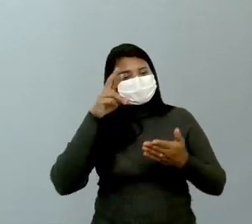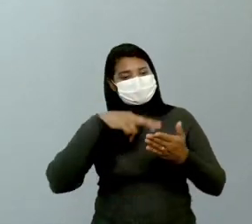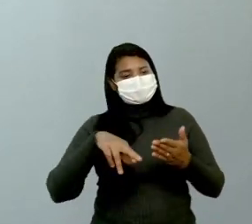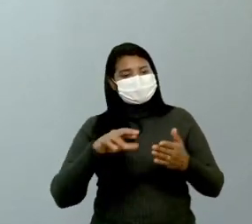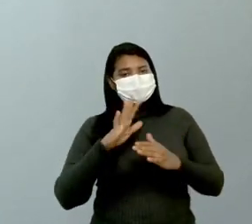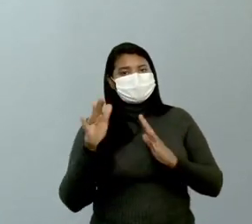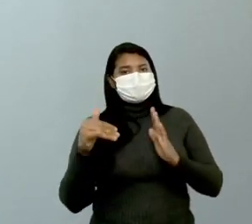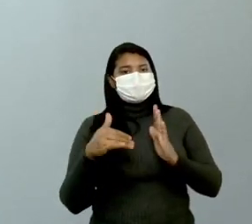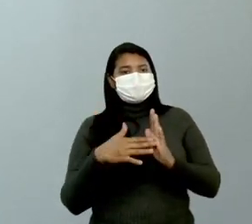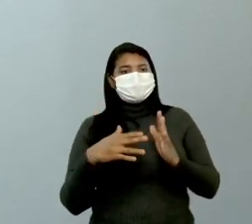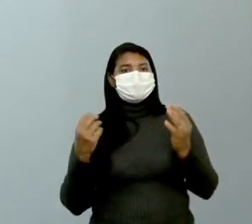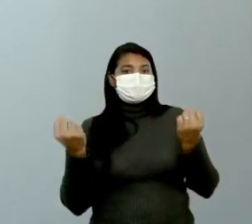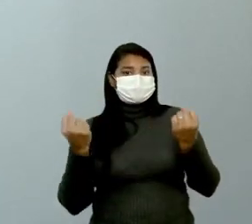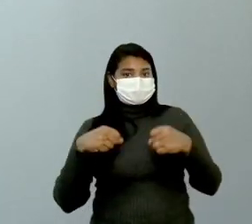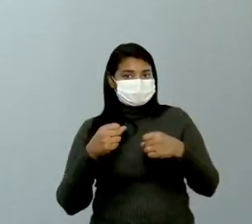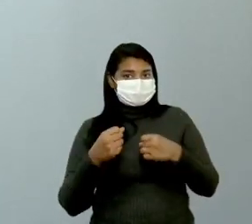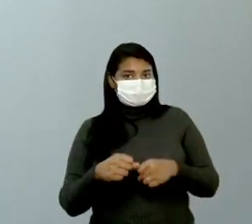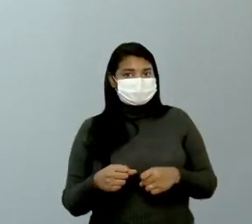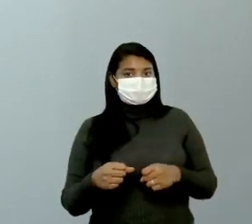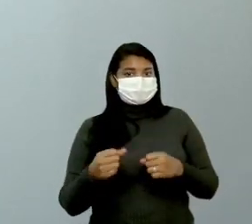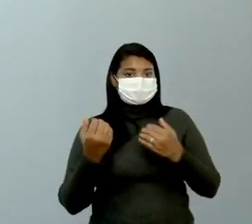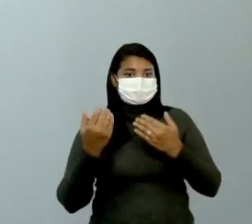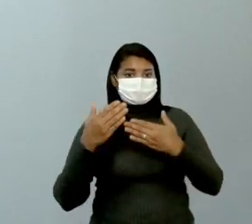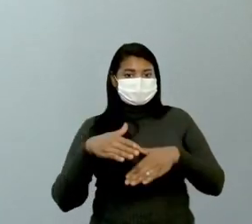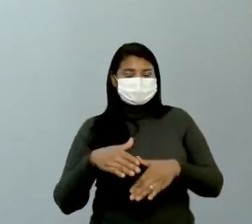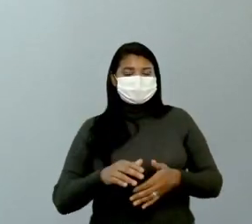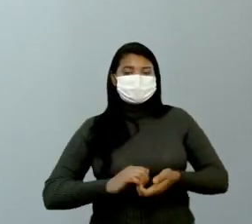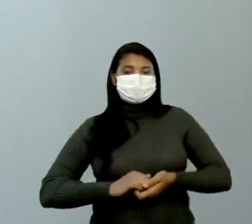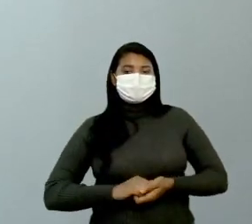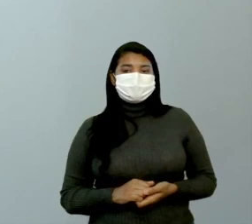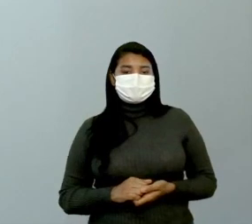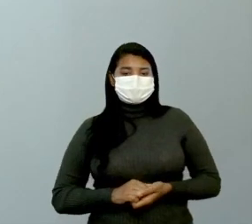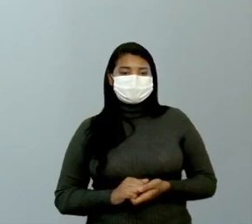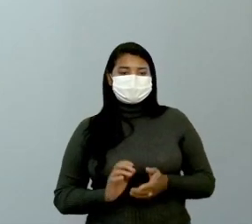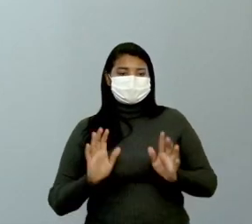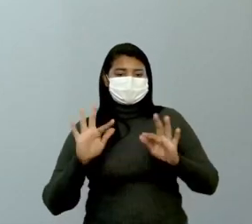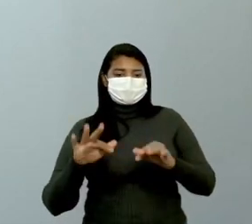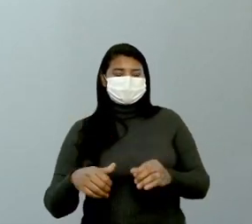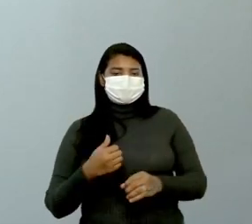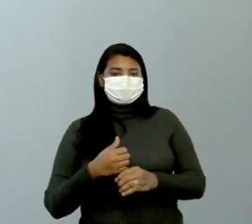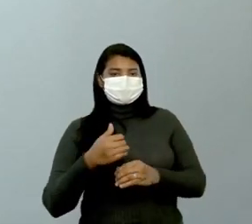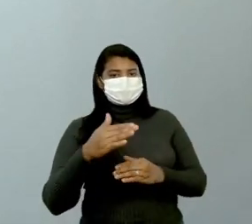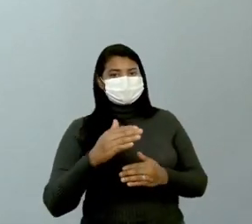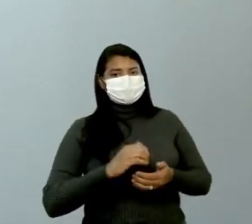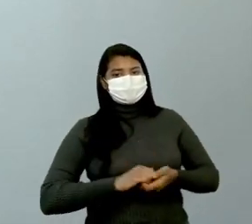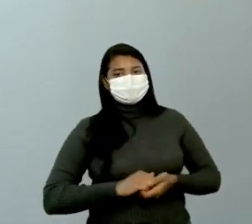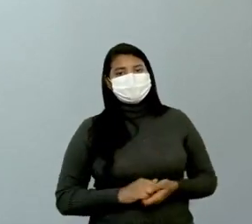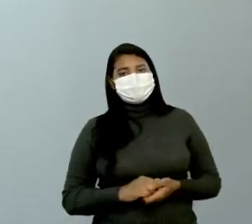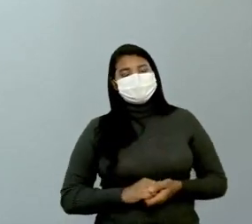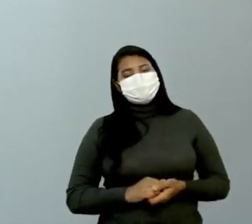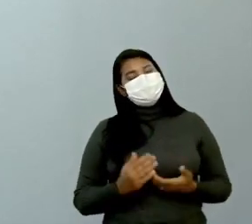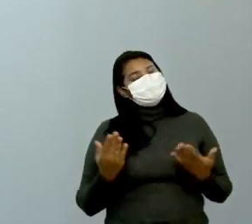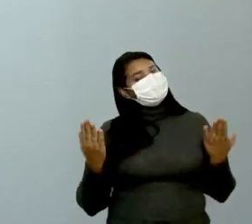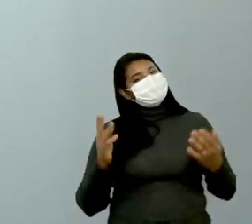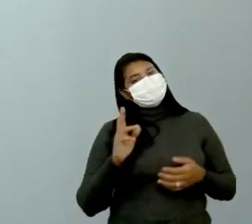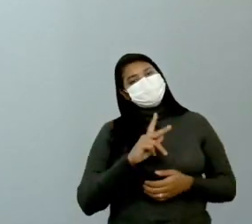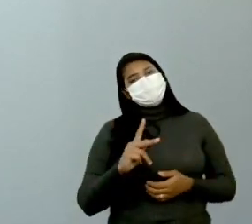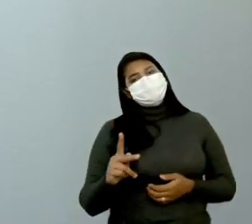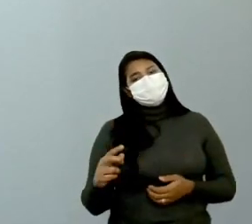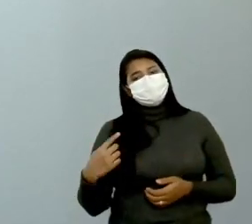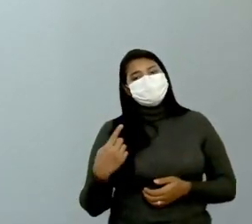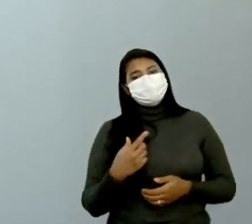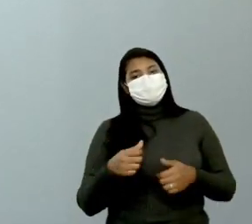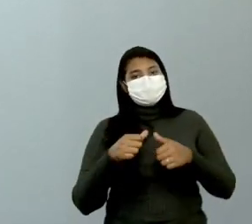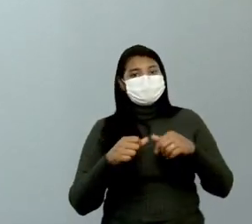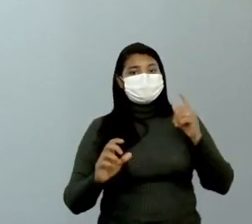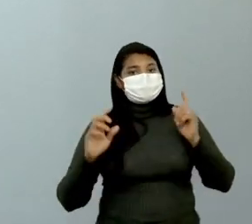os conteúdos necessários para as provas de fim de ano. Poxa, teacher, nós estamos